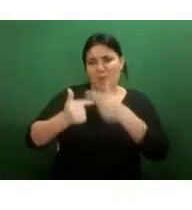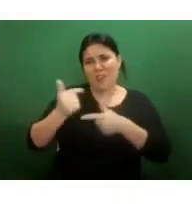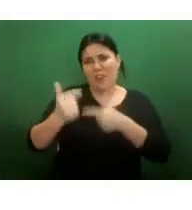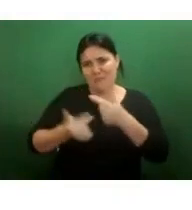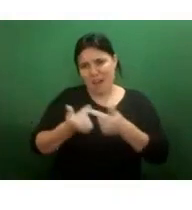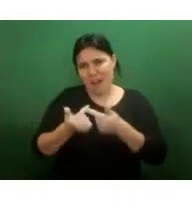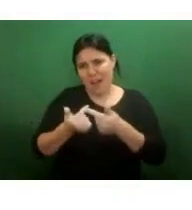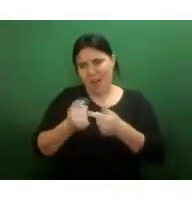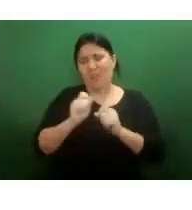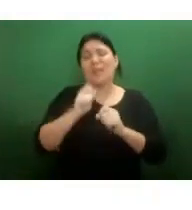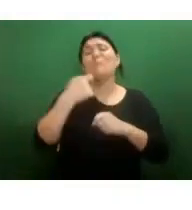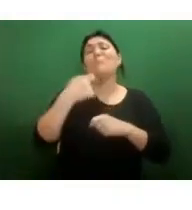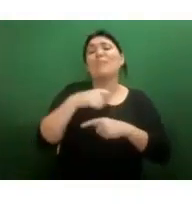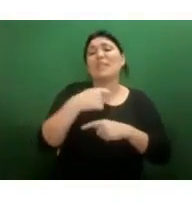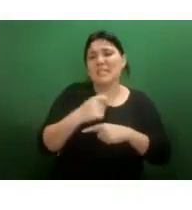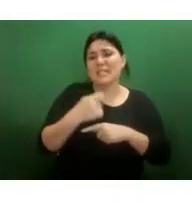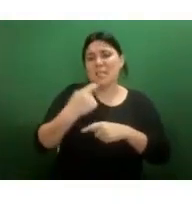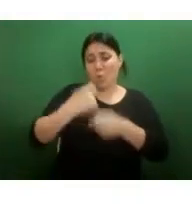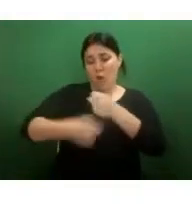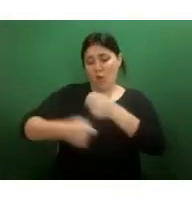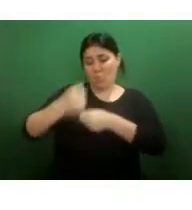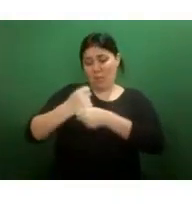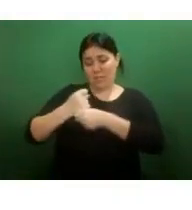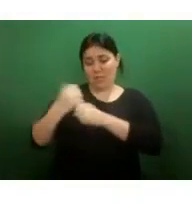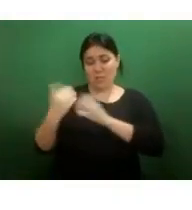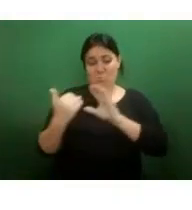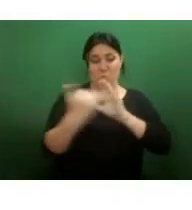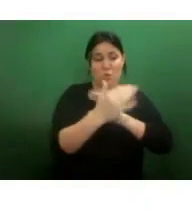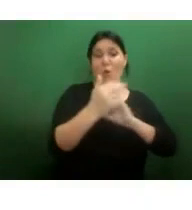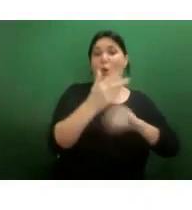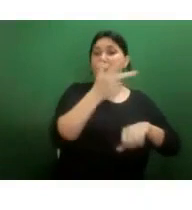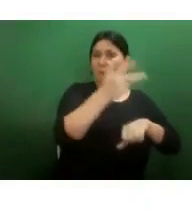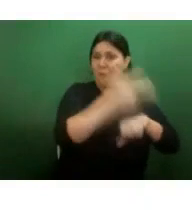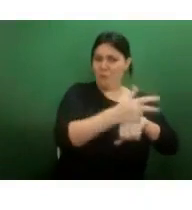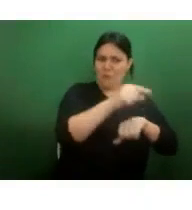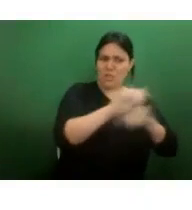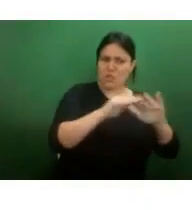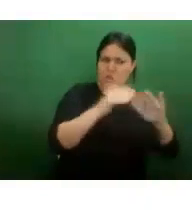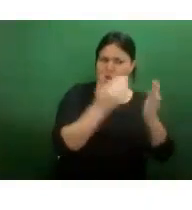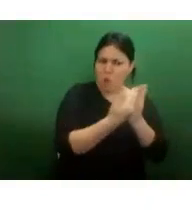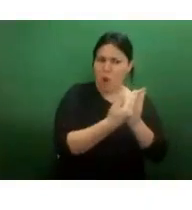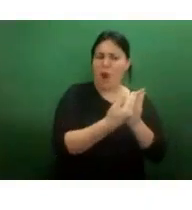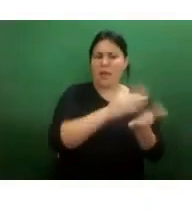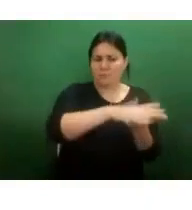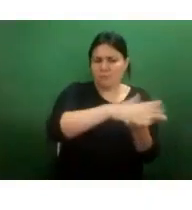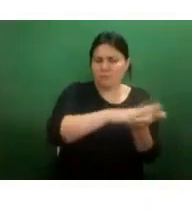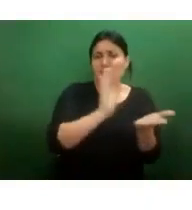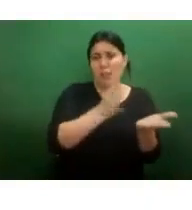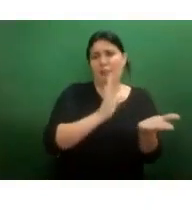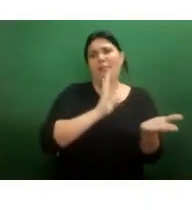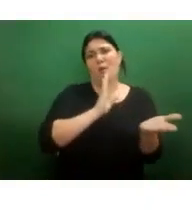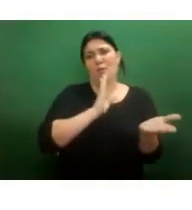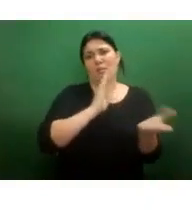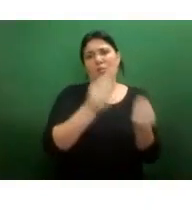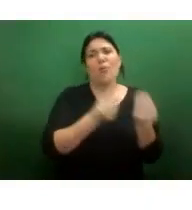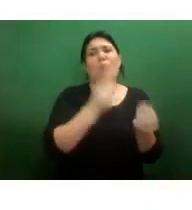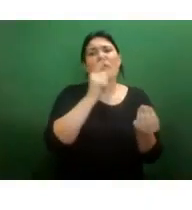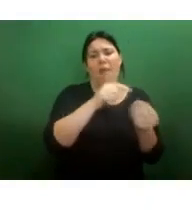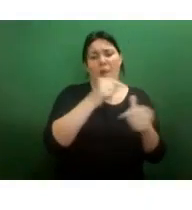nós mandamos o vídeo do ano passado, então a gente já está abrindo mais uma porta, né,